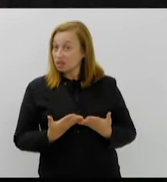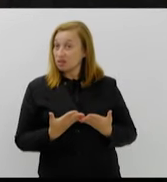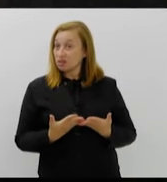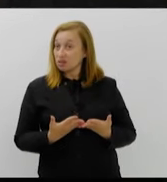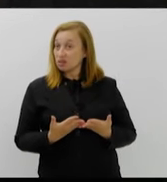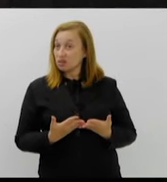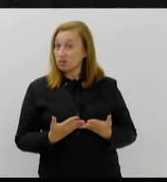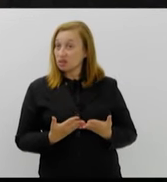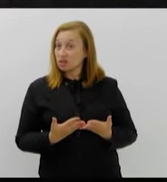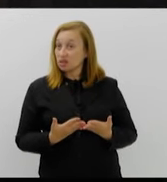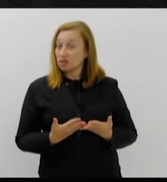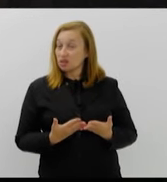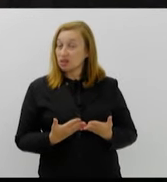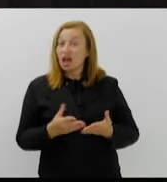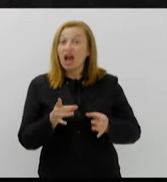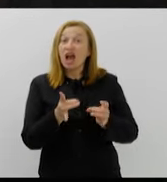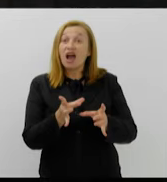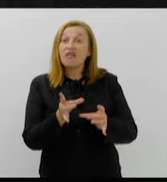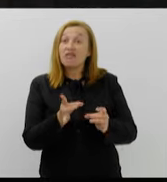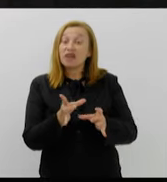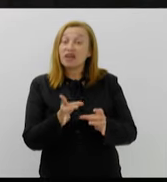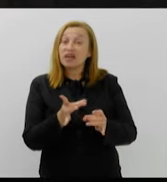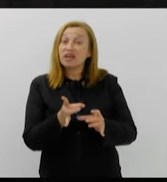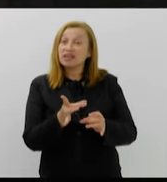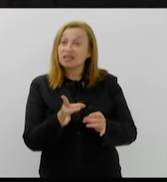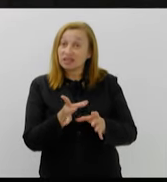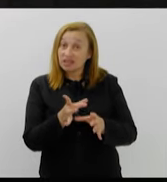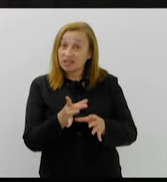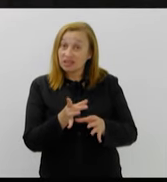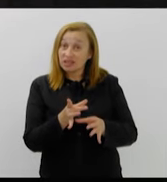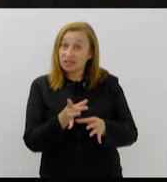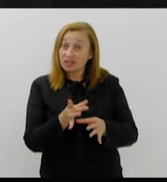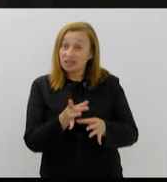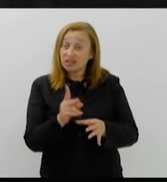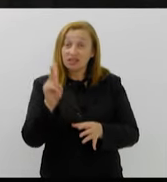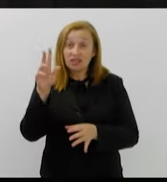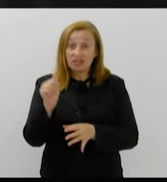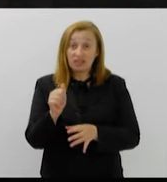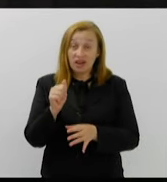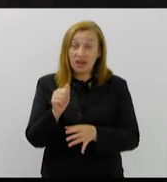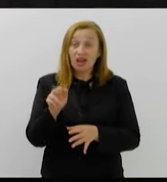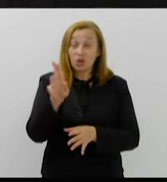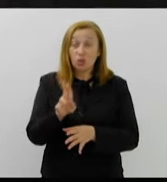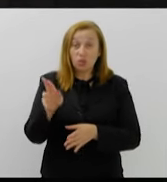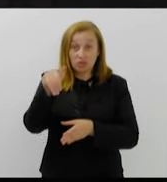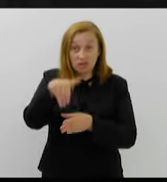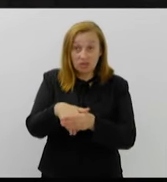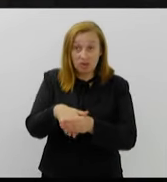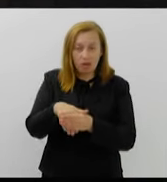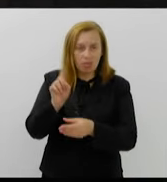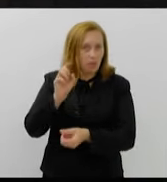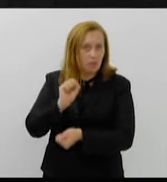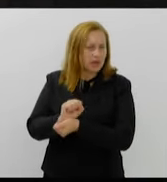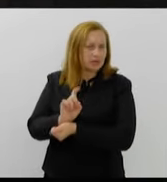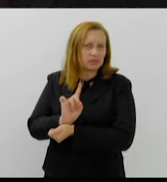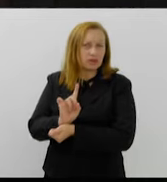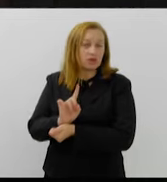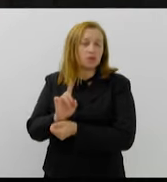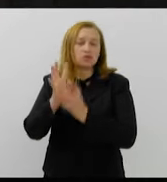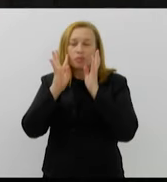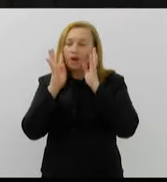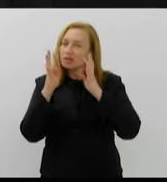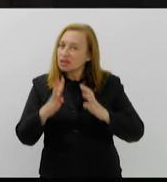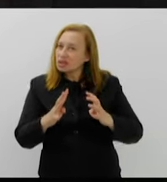o cunho Eleitoral do uso da fila do ceg mas não para por aí gente e eu quero aqui chamar